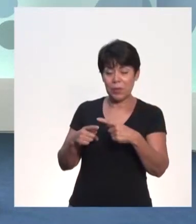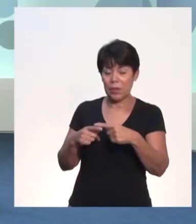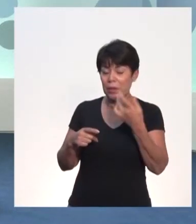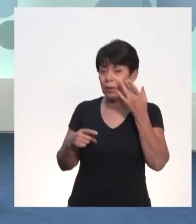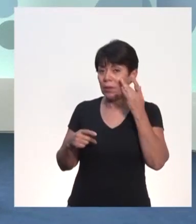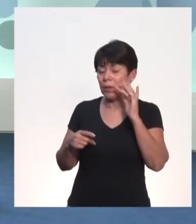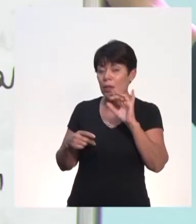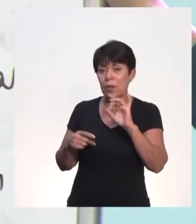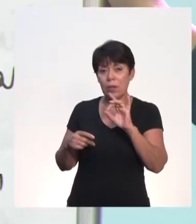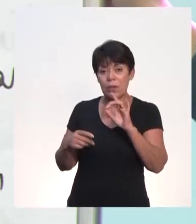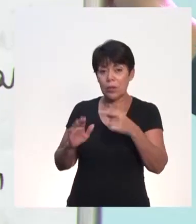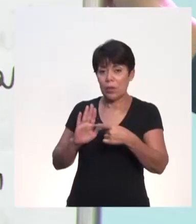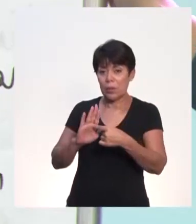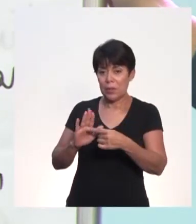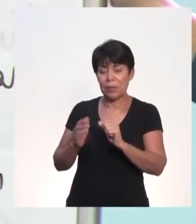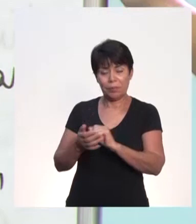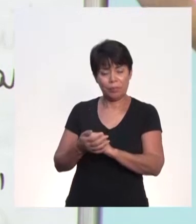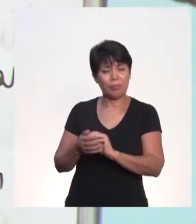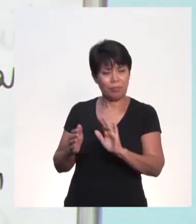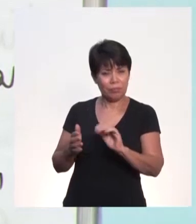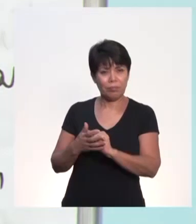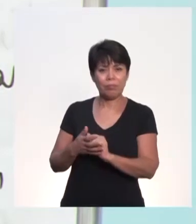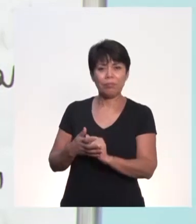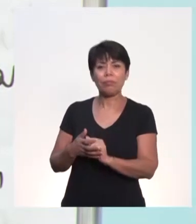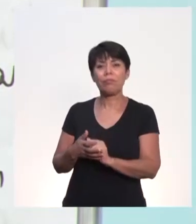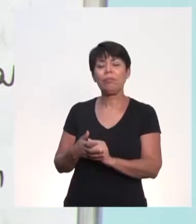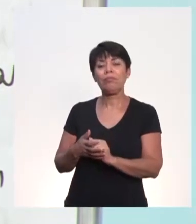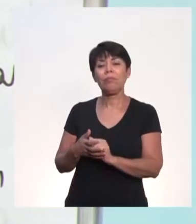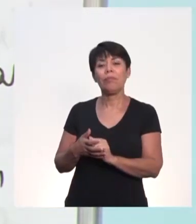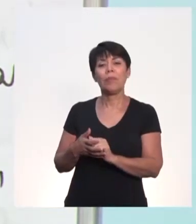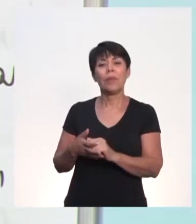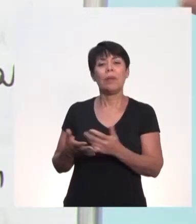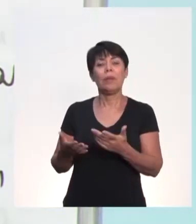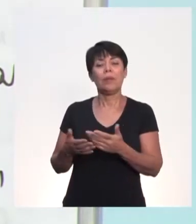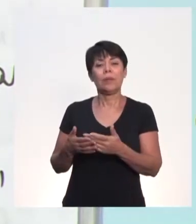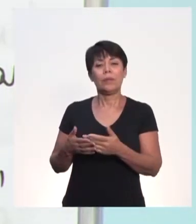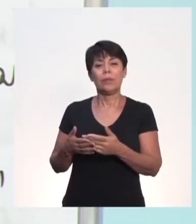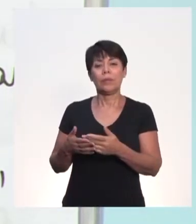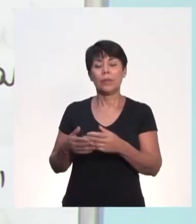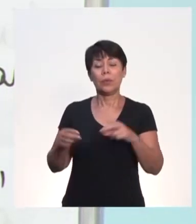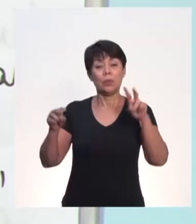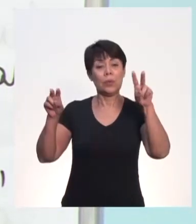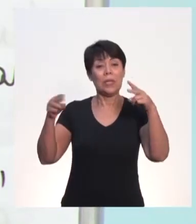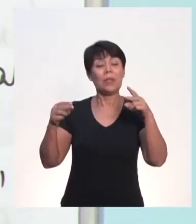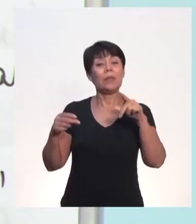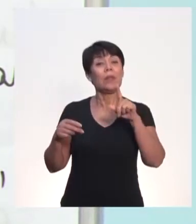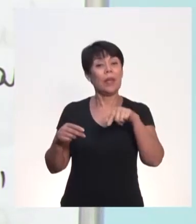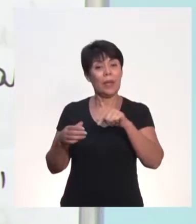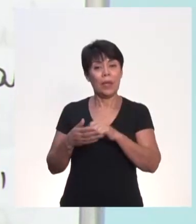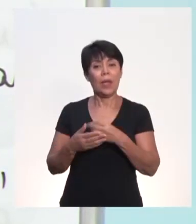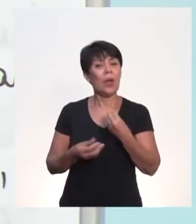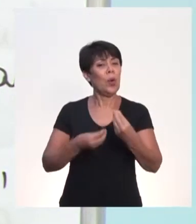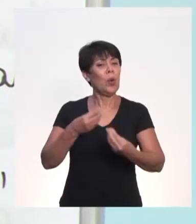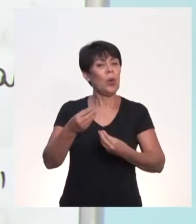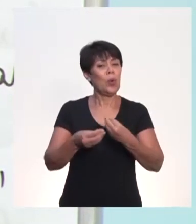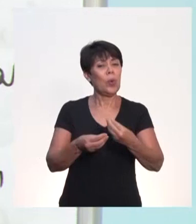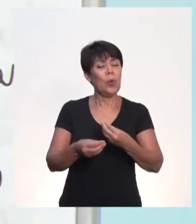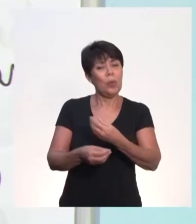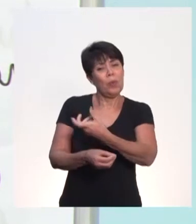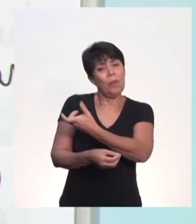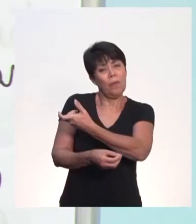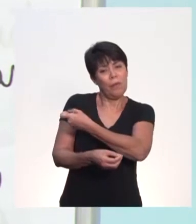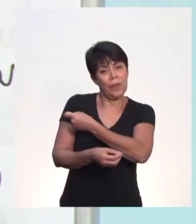legal da gente enxergar, né, à distância. Então, o título desse texto é Como a